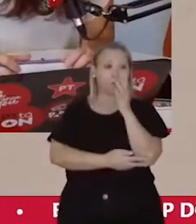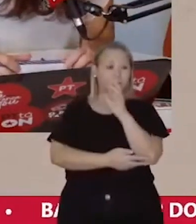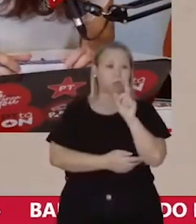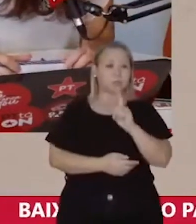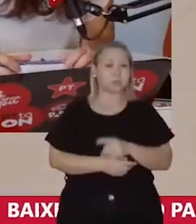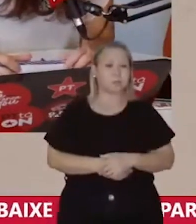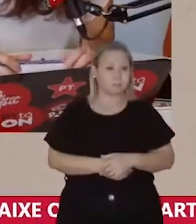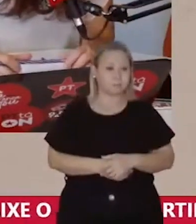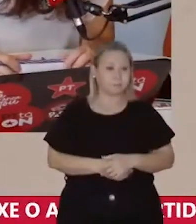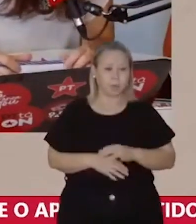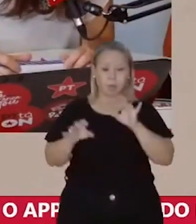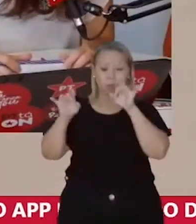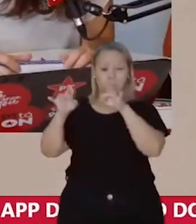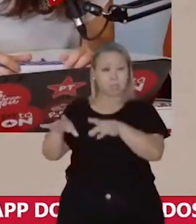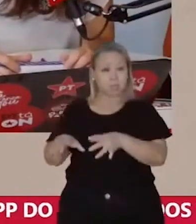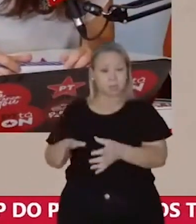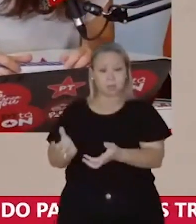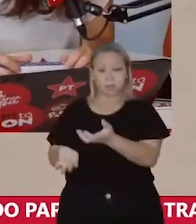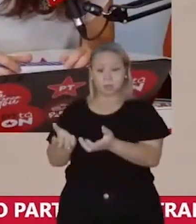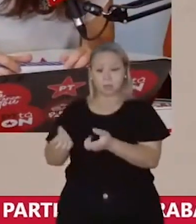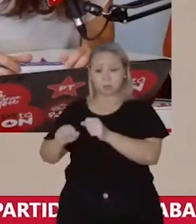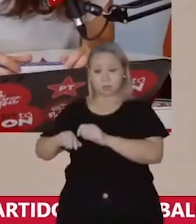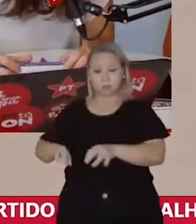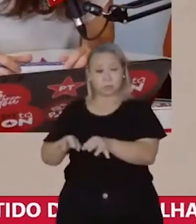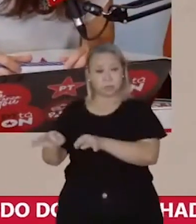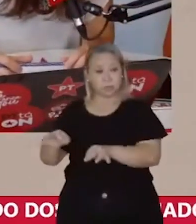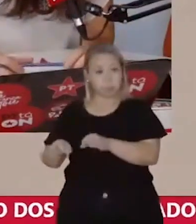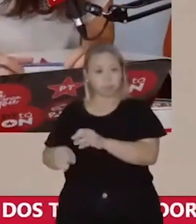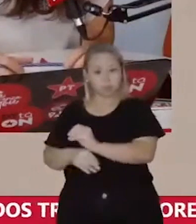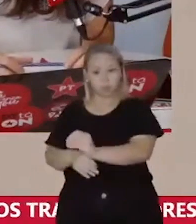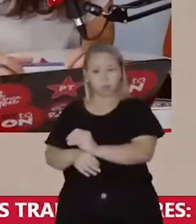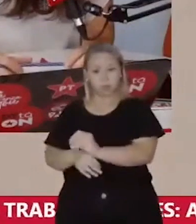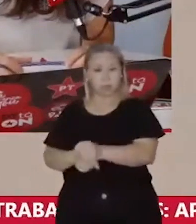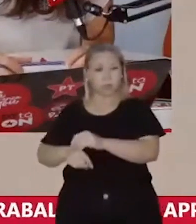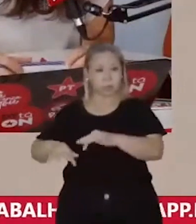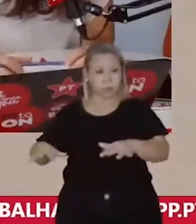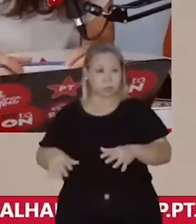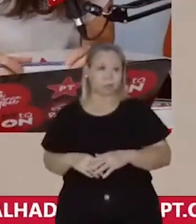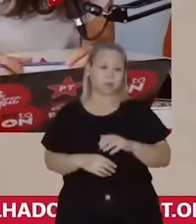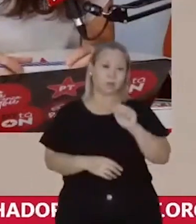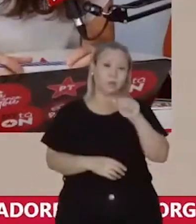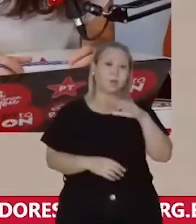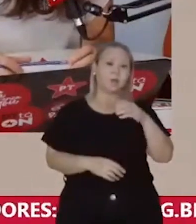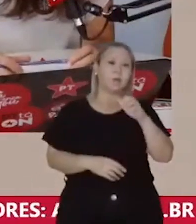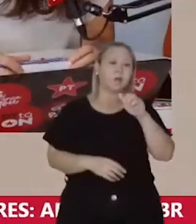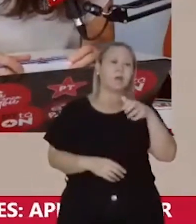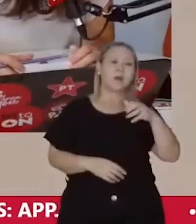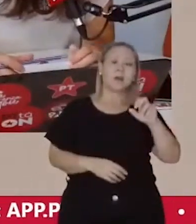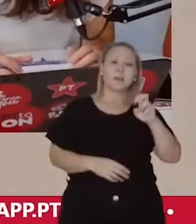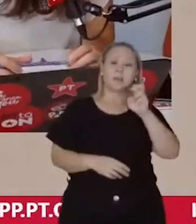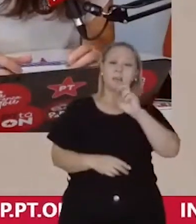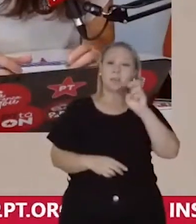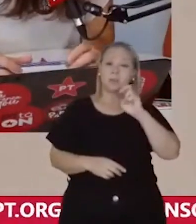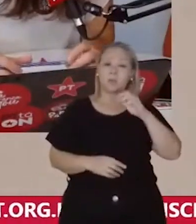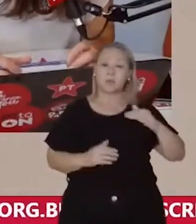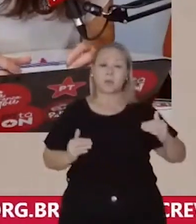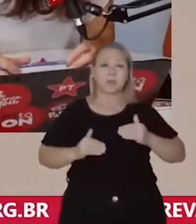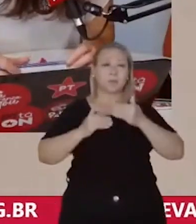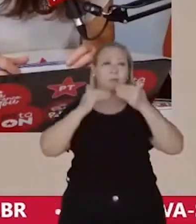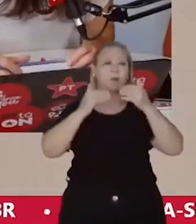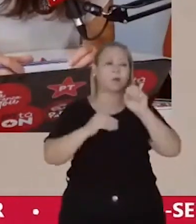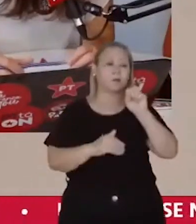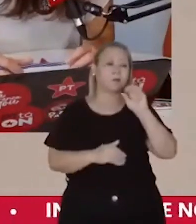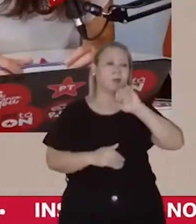da própria floresta. A rentabilidade, Amanda, do açaí é 5 vezes maior do que da soja. Não é 5%